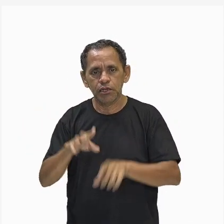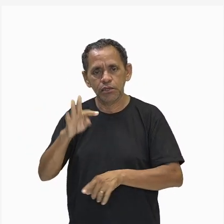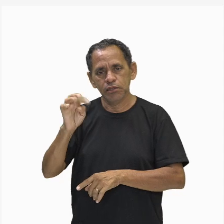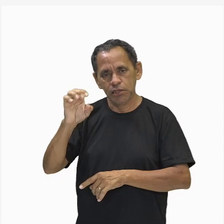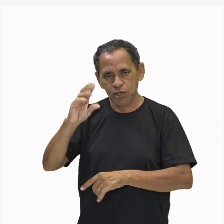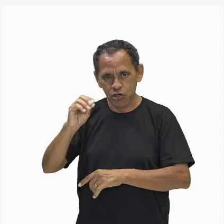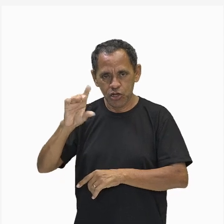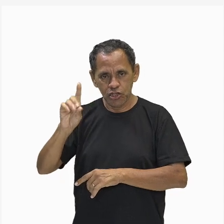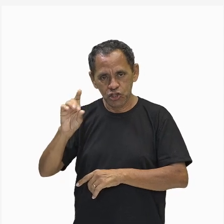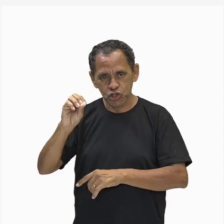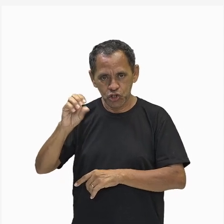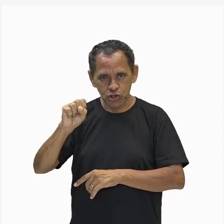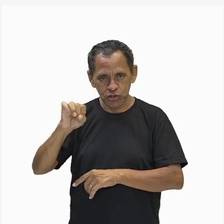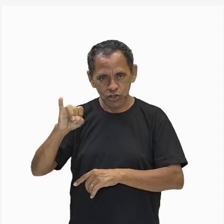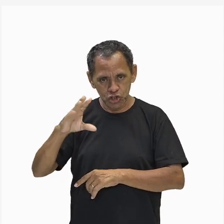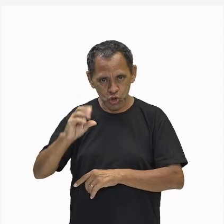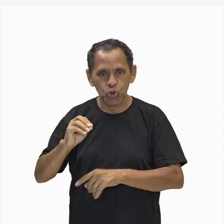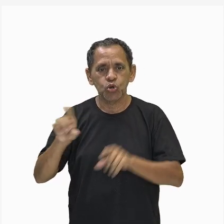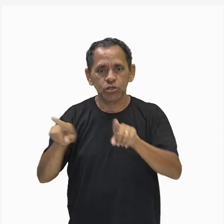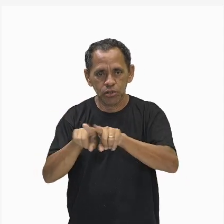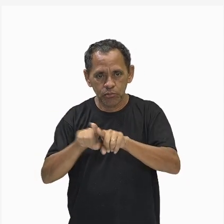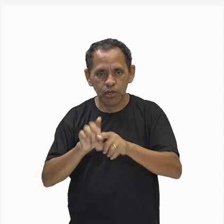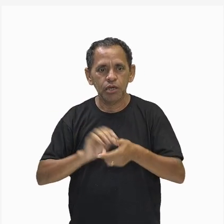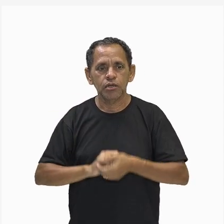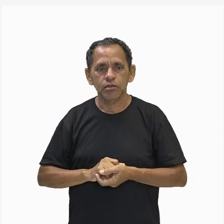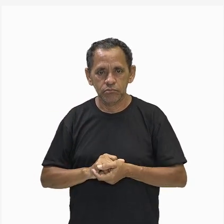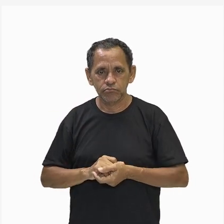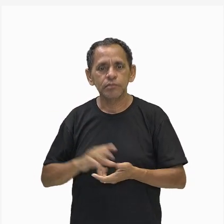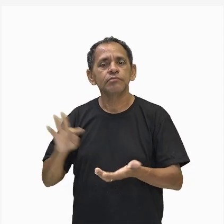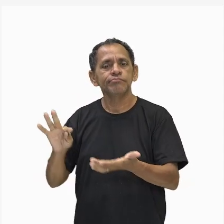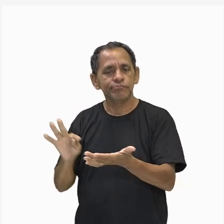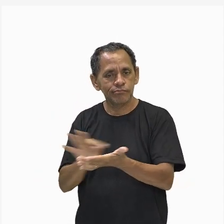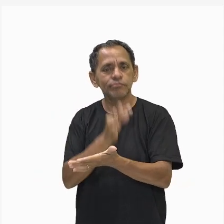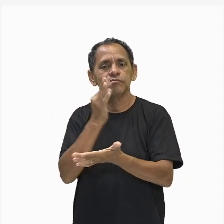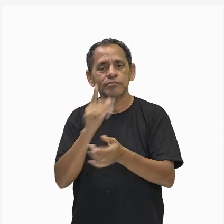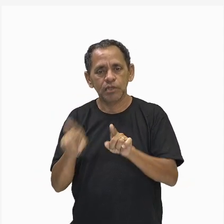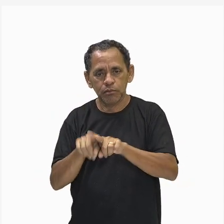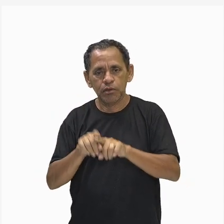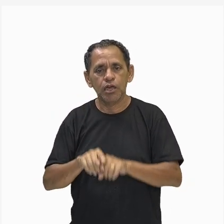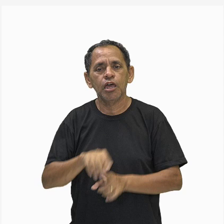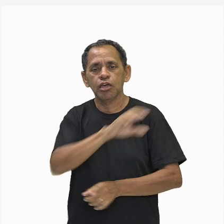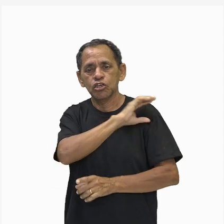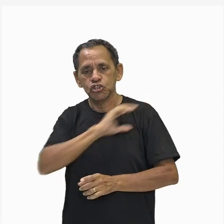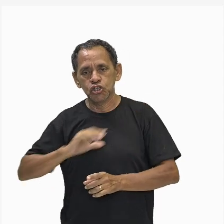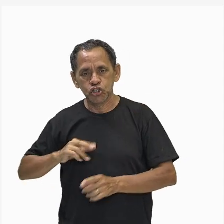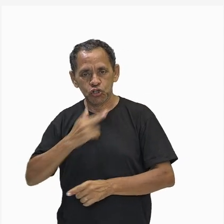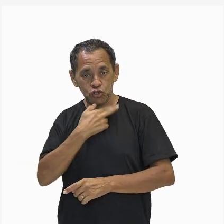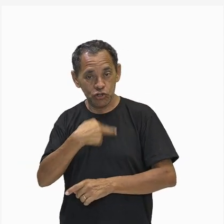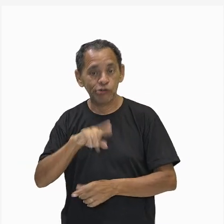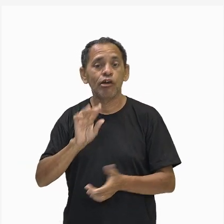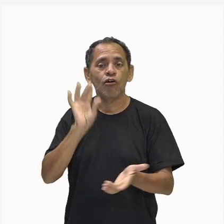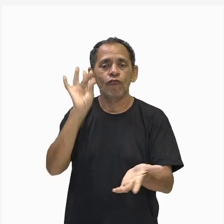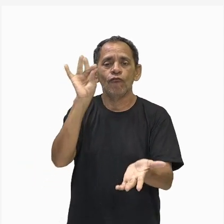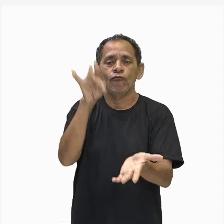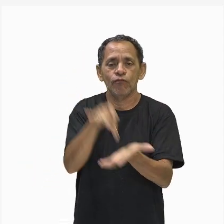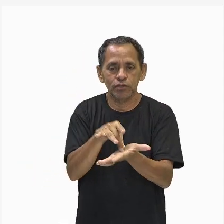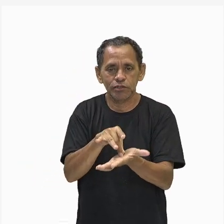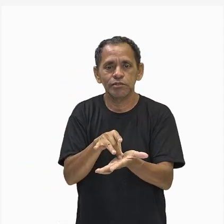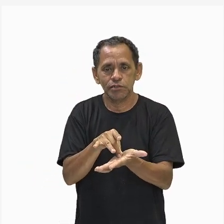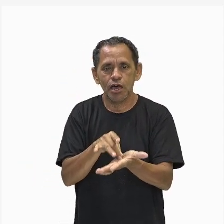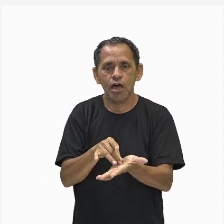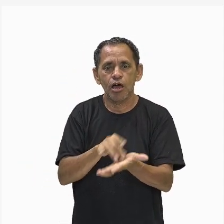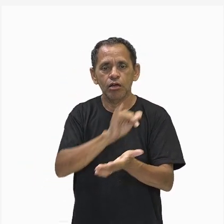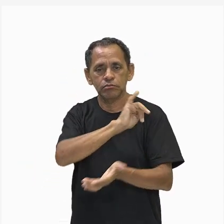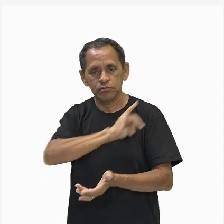o Edito de Tessalônica, fazendo o cristianismo se tornar religião oficial, então, do